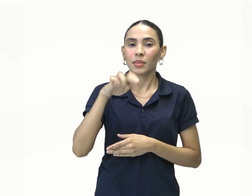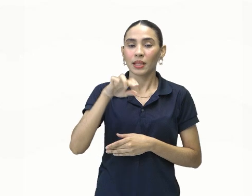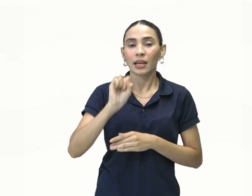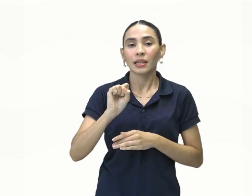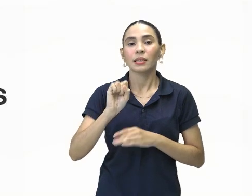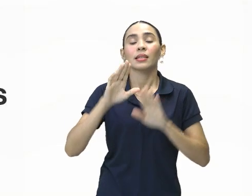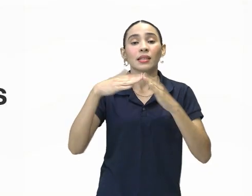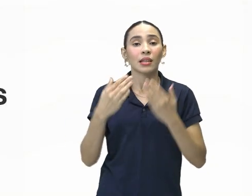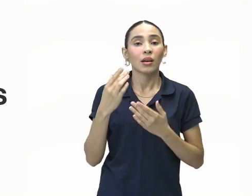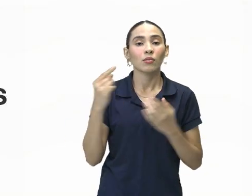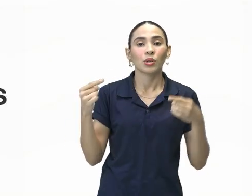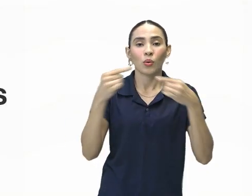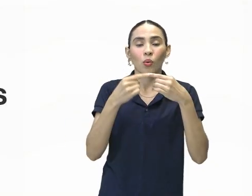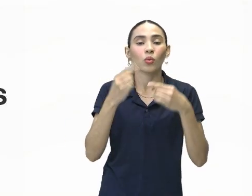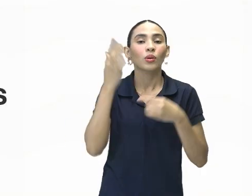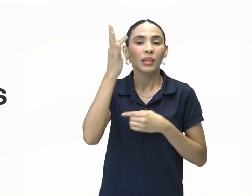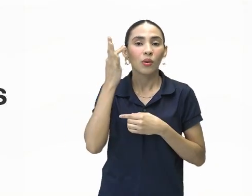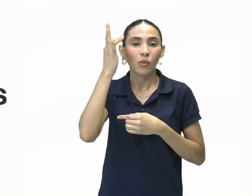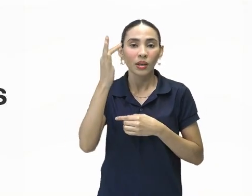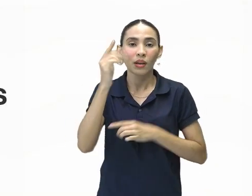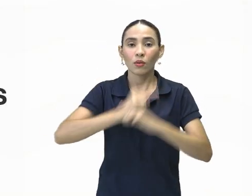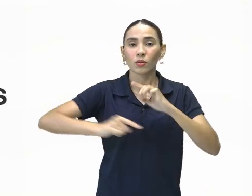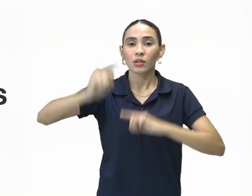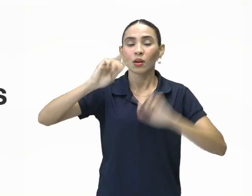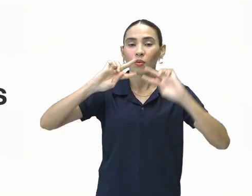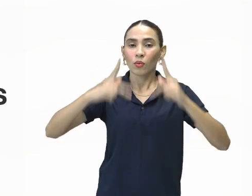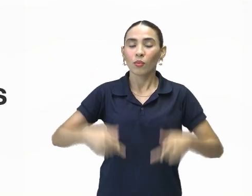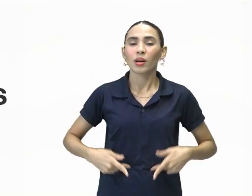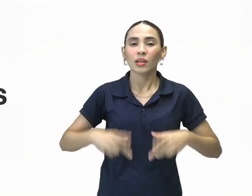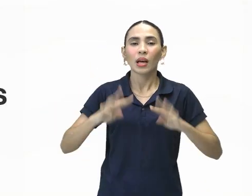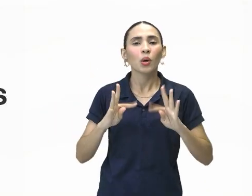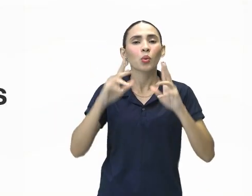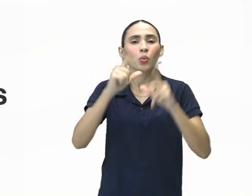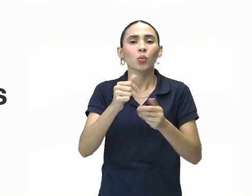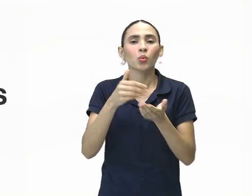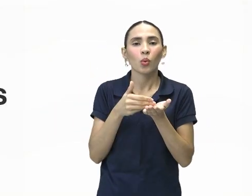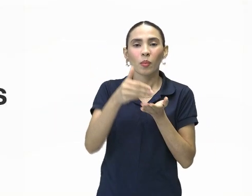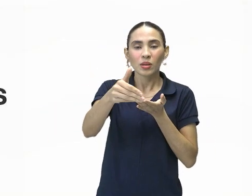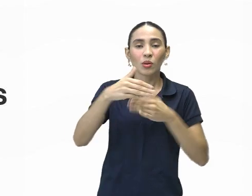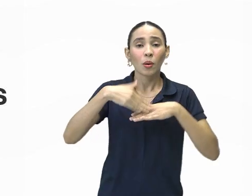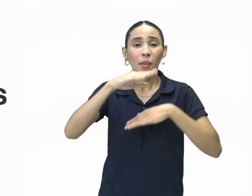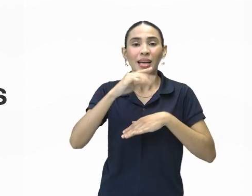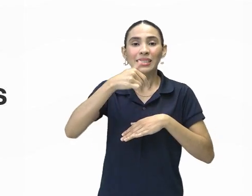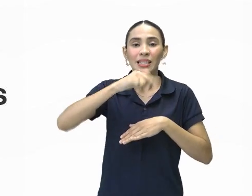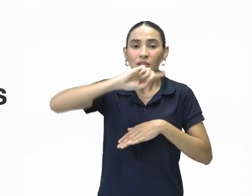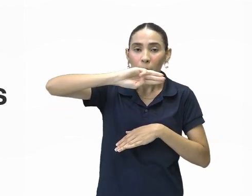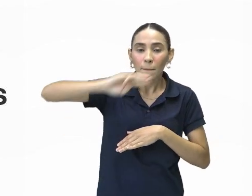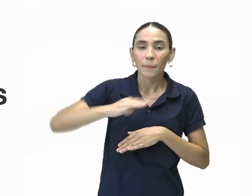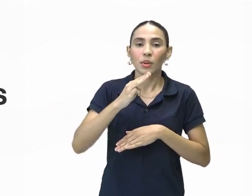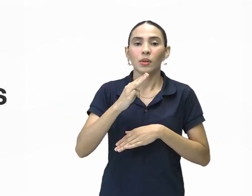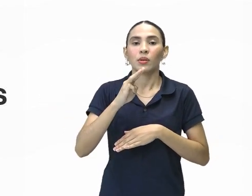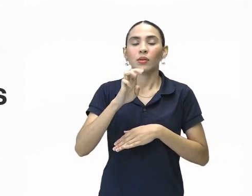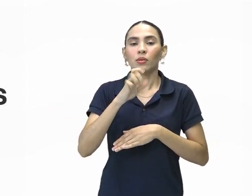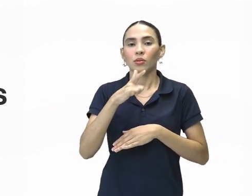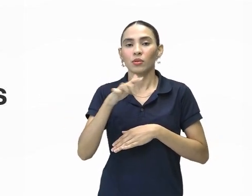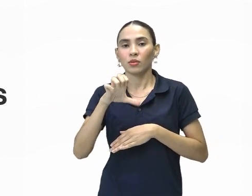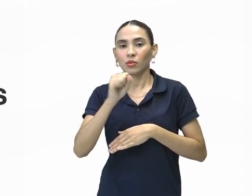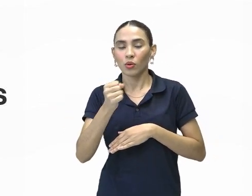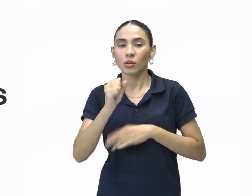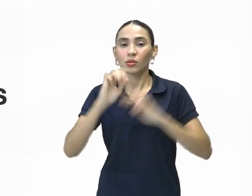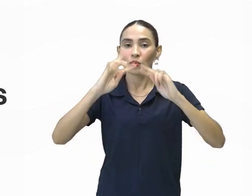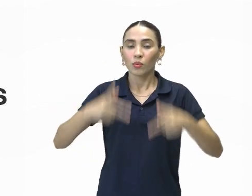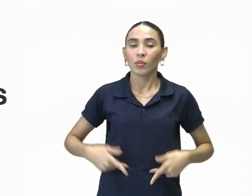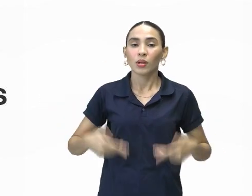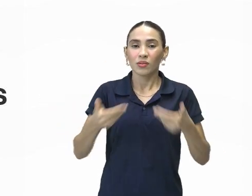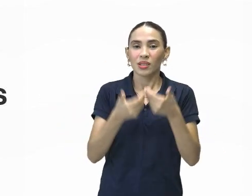teoria da evolução humana, né, que afirma que tudo começou há mais de 7 milhões de anos, quando a linhagem humana